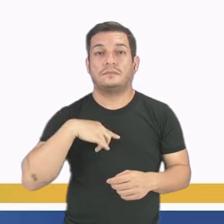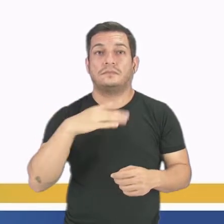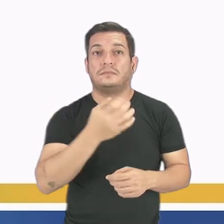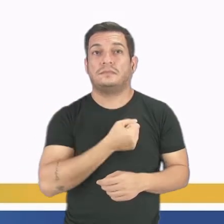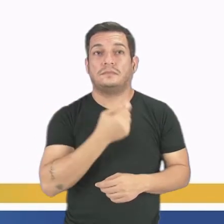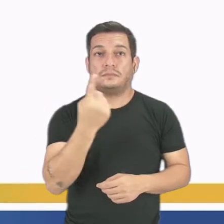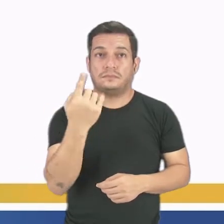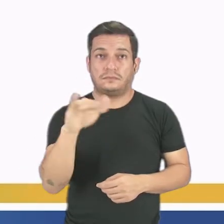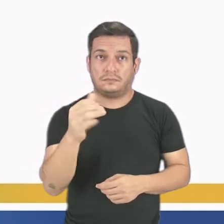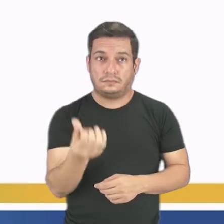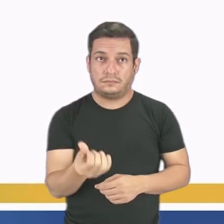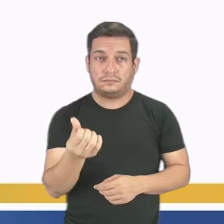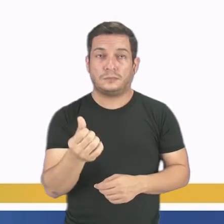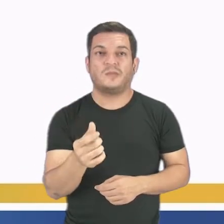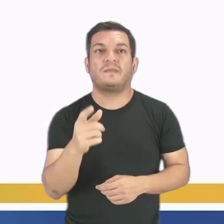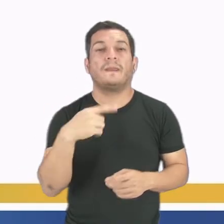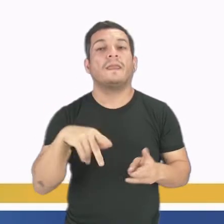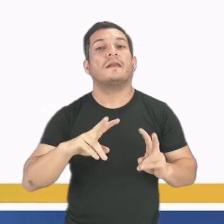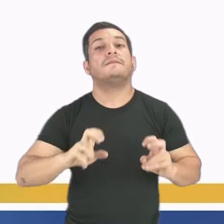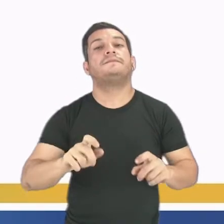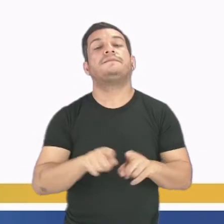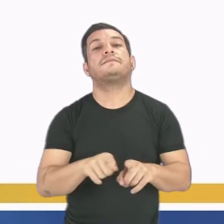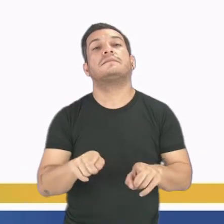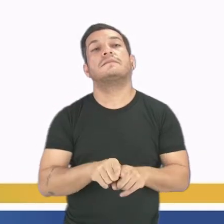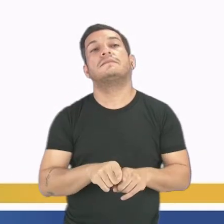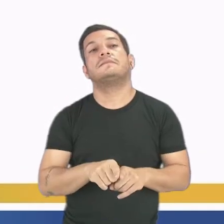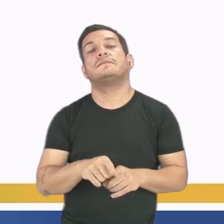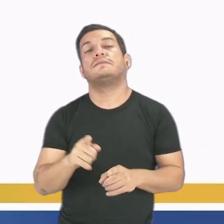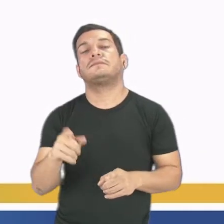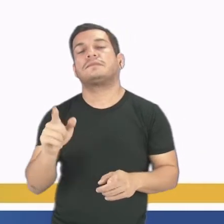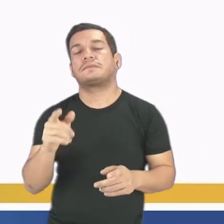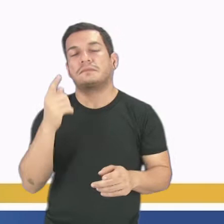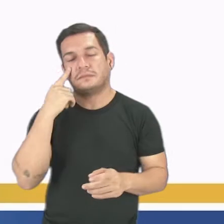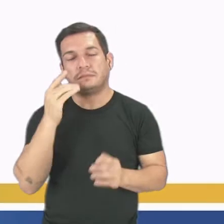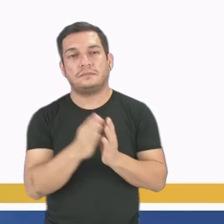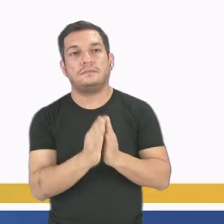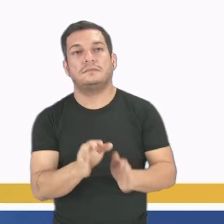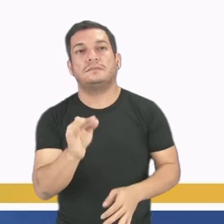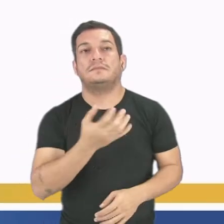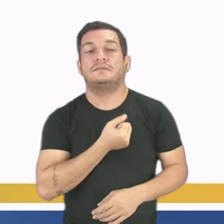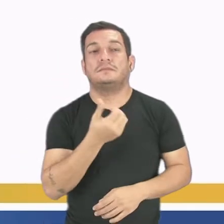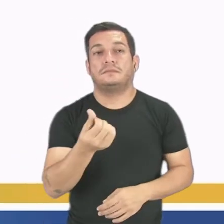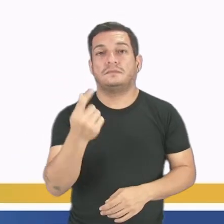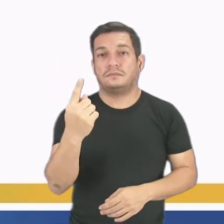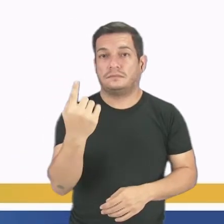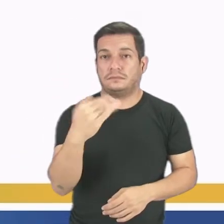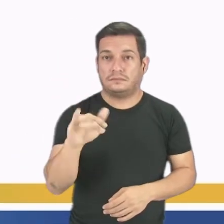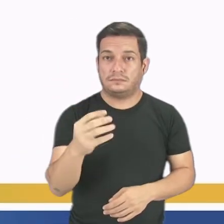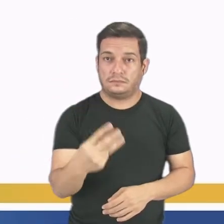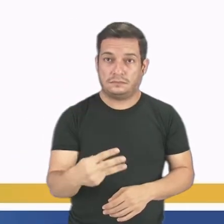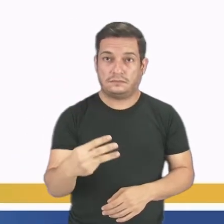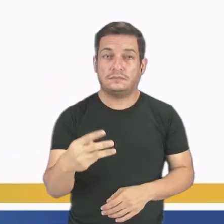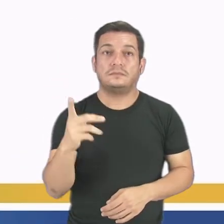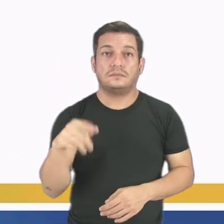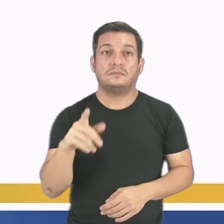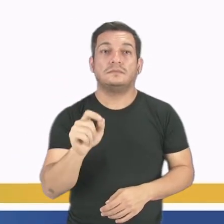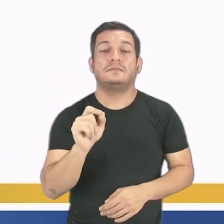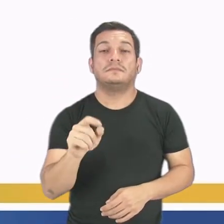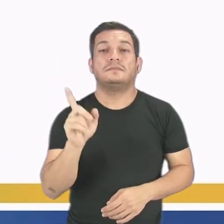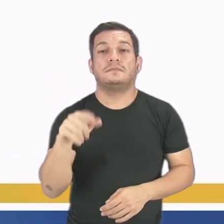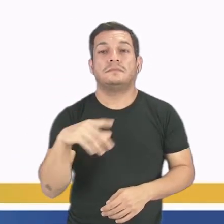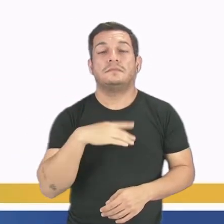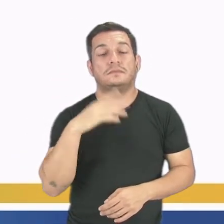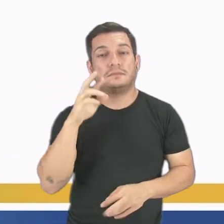1/6, e perceba que a probabilidade de retirar o número 6 é 1/3. Essas probabilidades